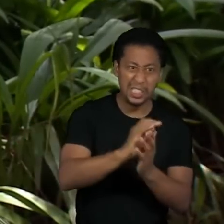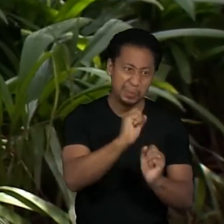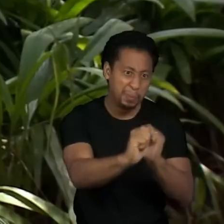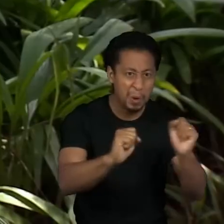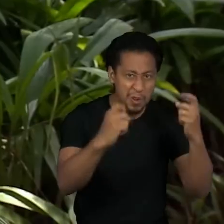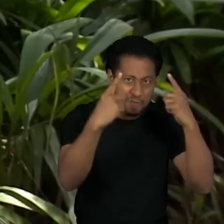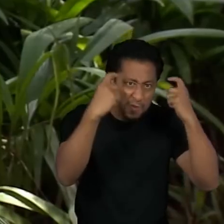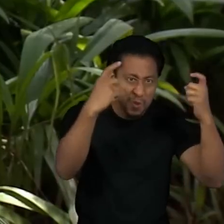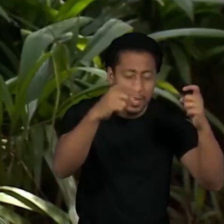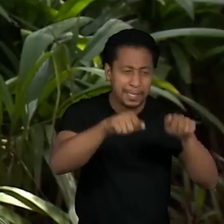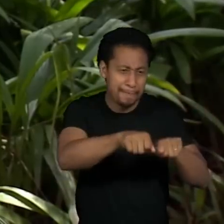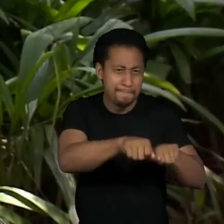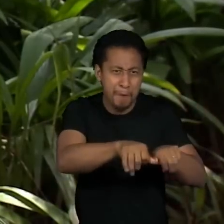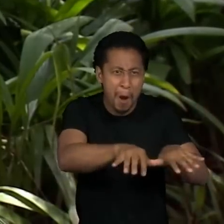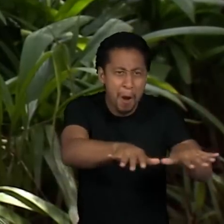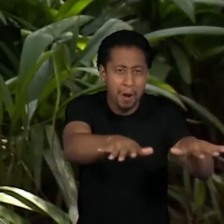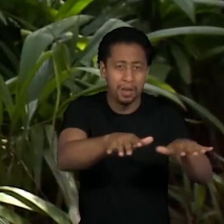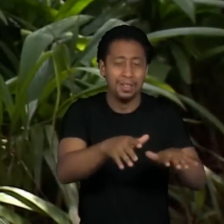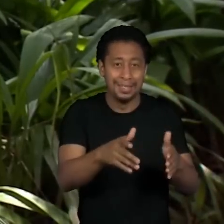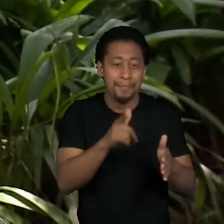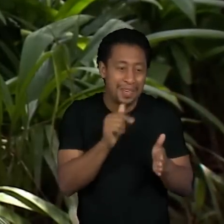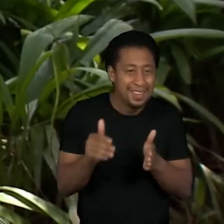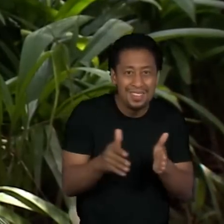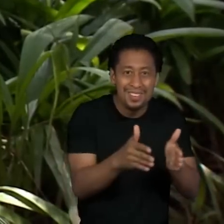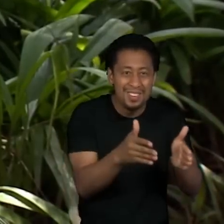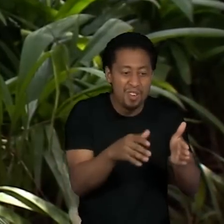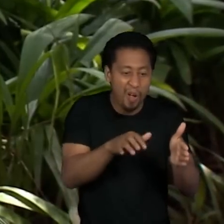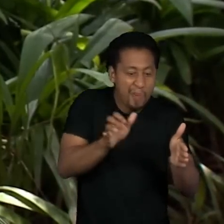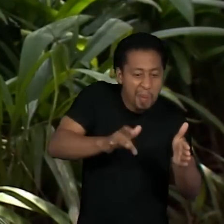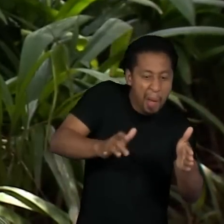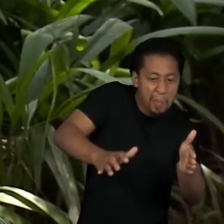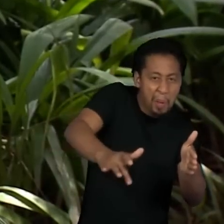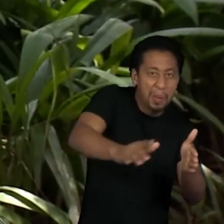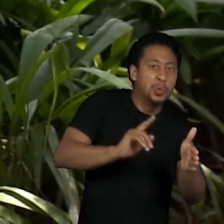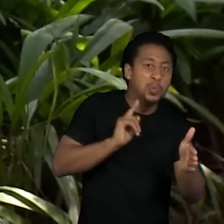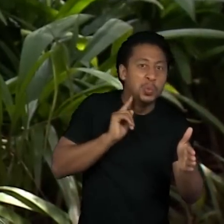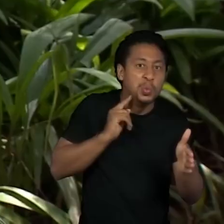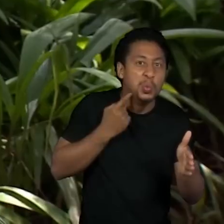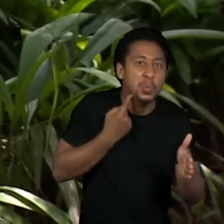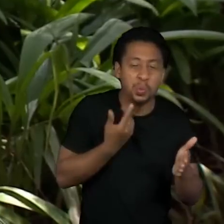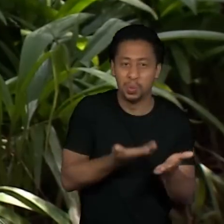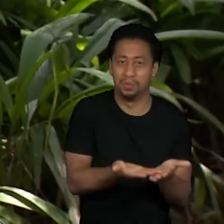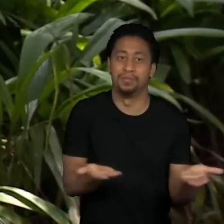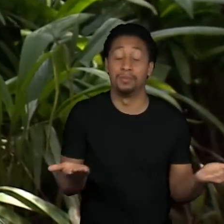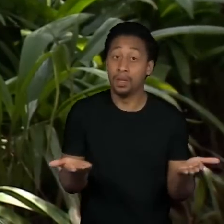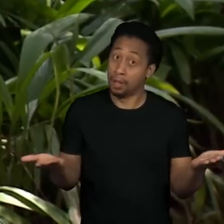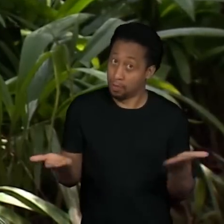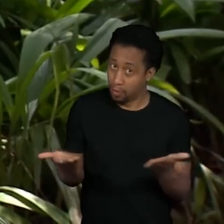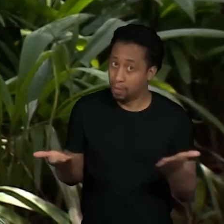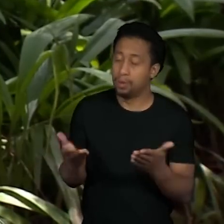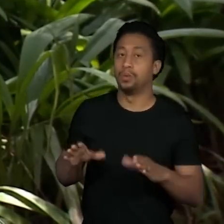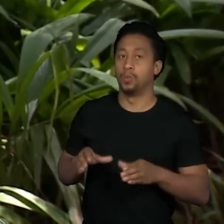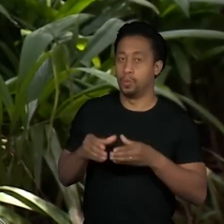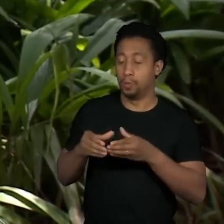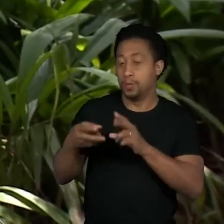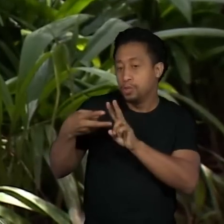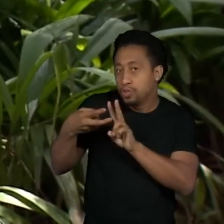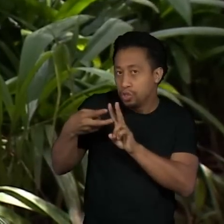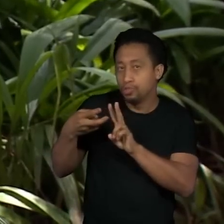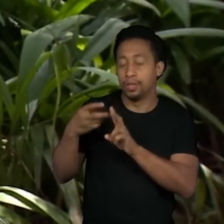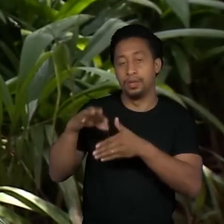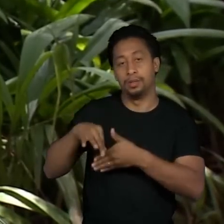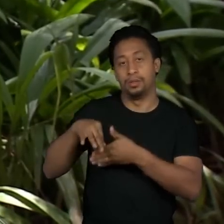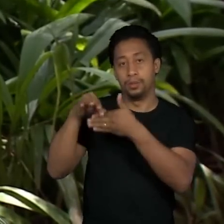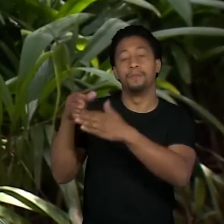e contaminação dos rios e do solo. Agora, lideranças indígenas participam das ações do governo